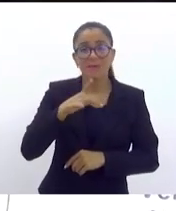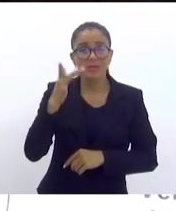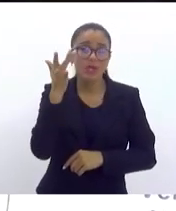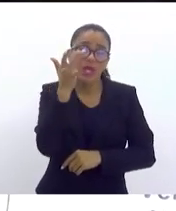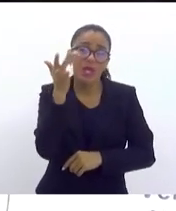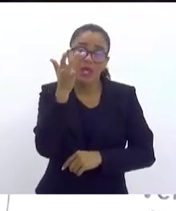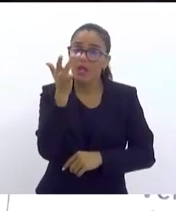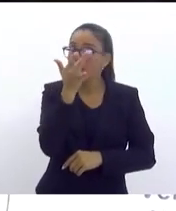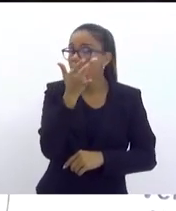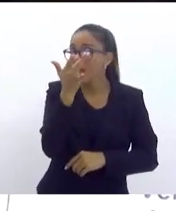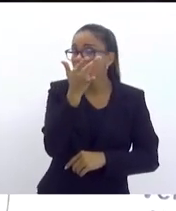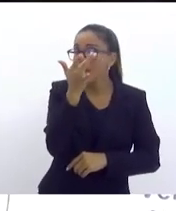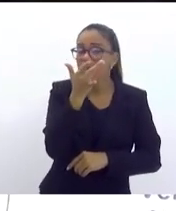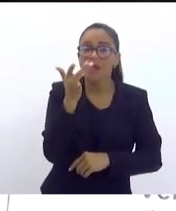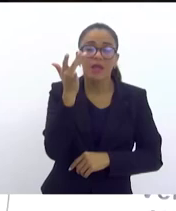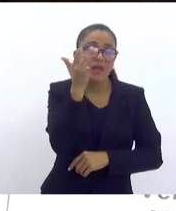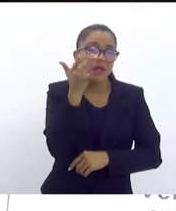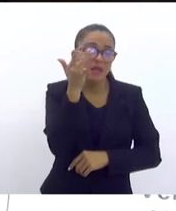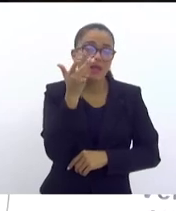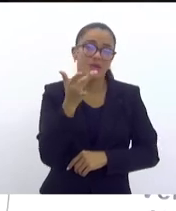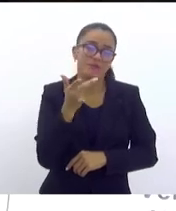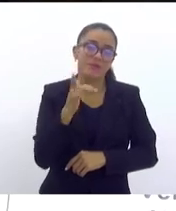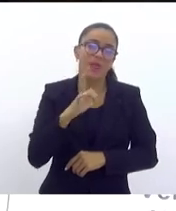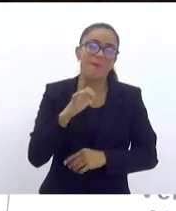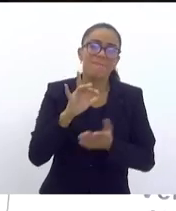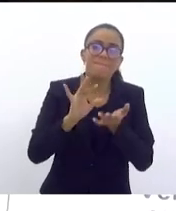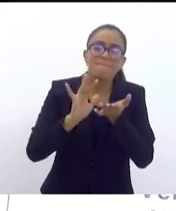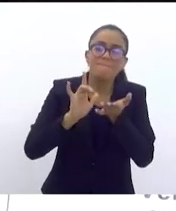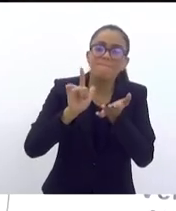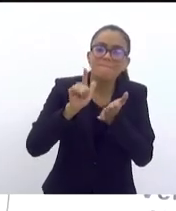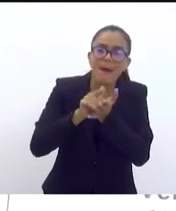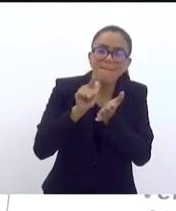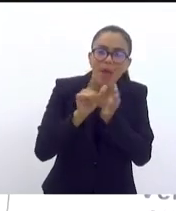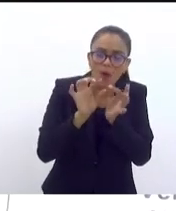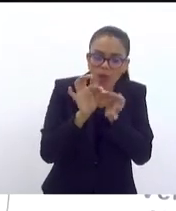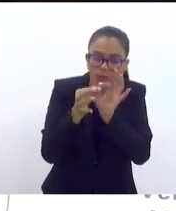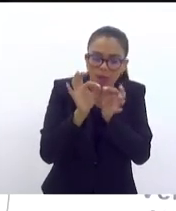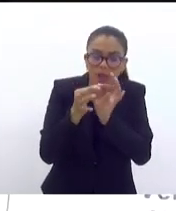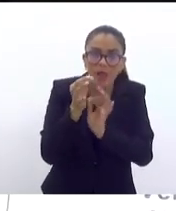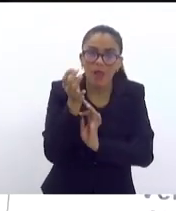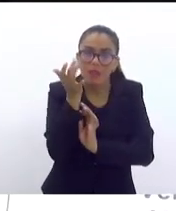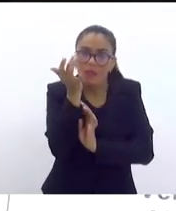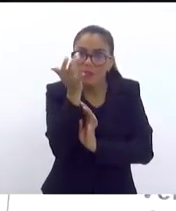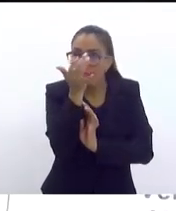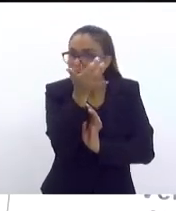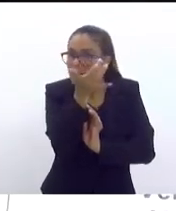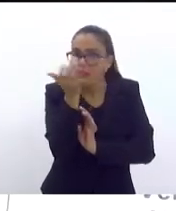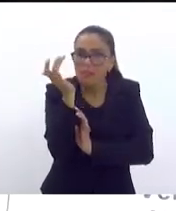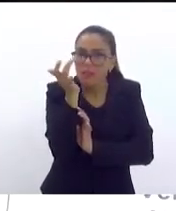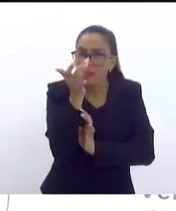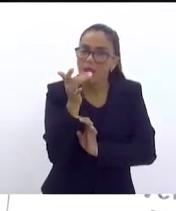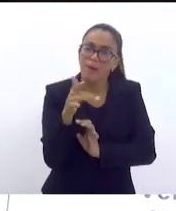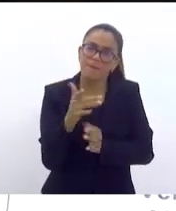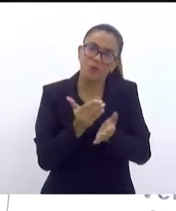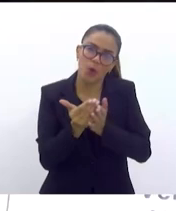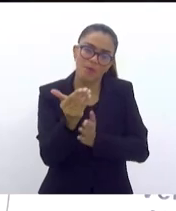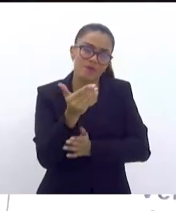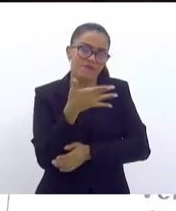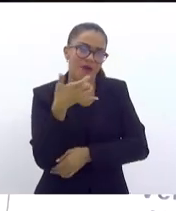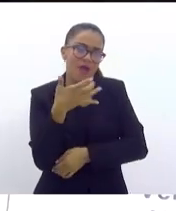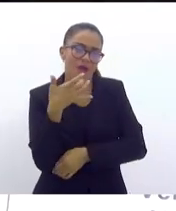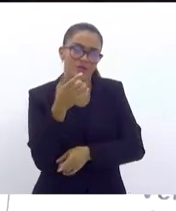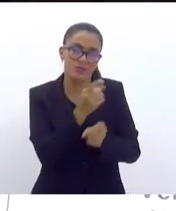coloca um sublingual botam Aquela aquele papelzinho na vista então nos presídios em princípio ficou fácil o acesso né